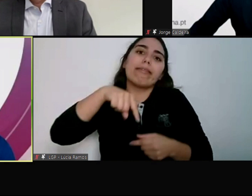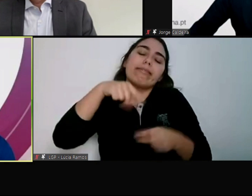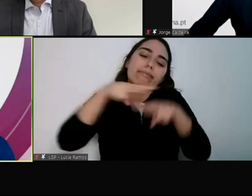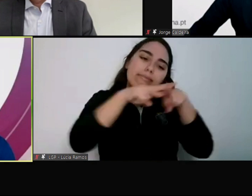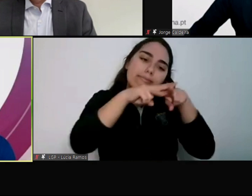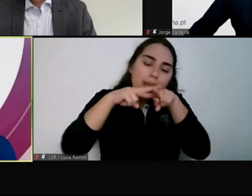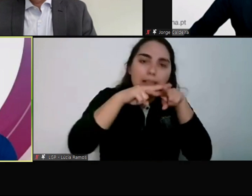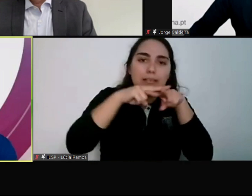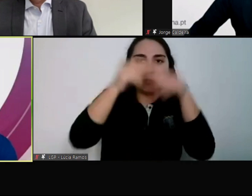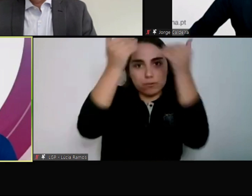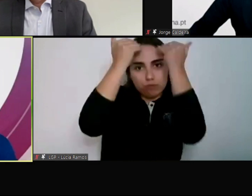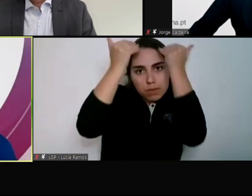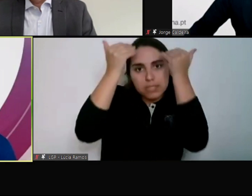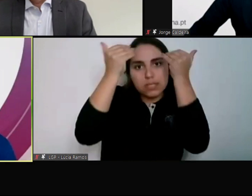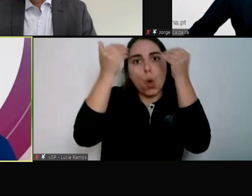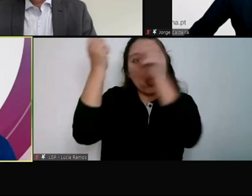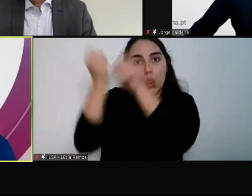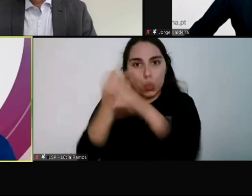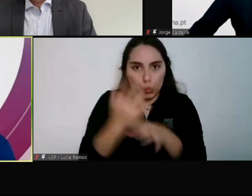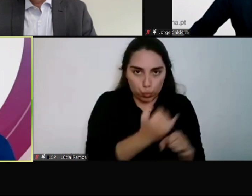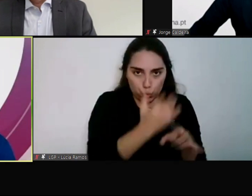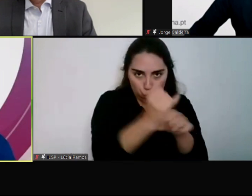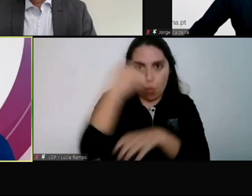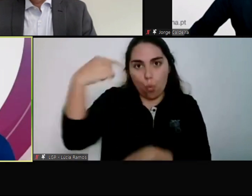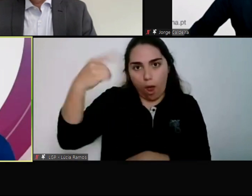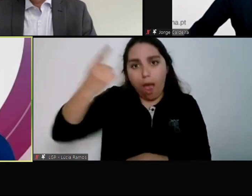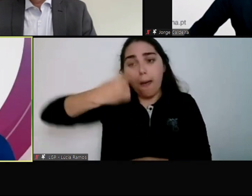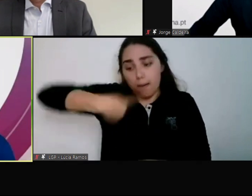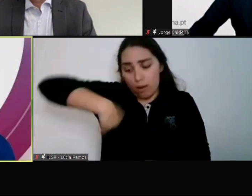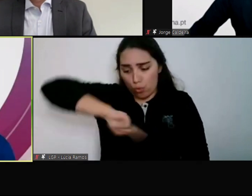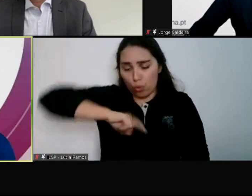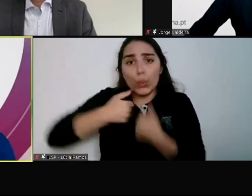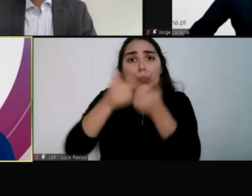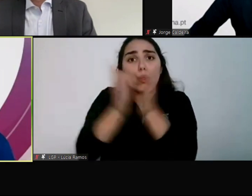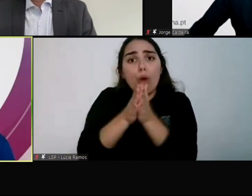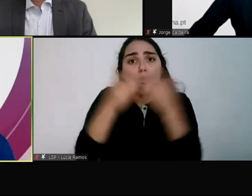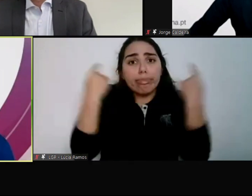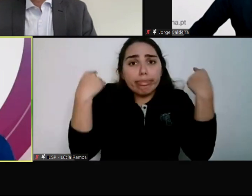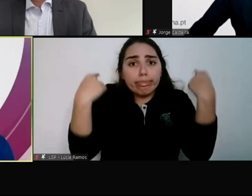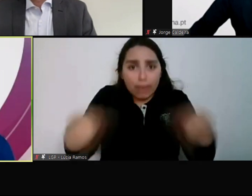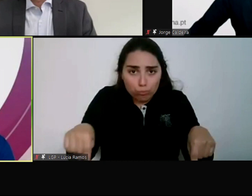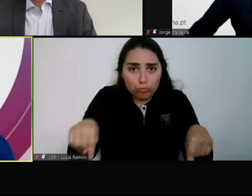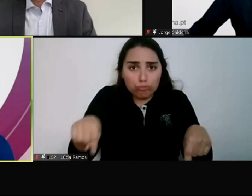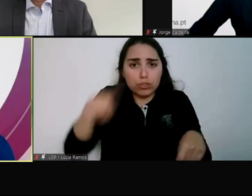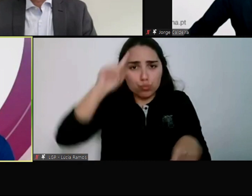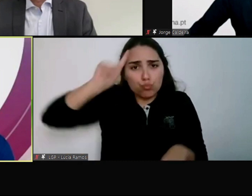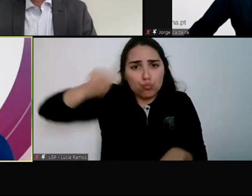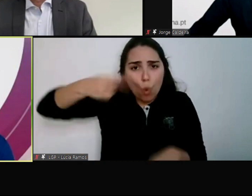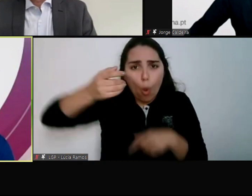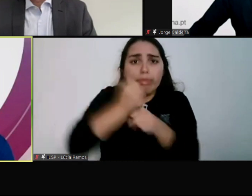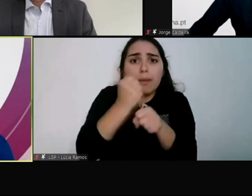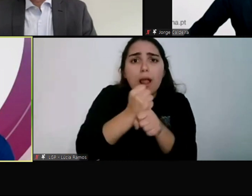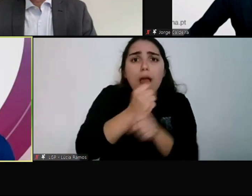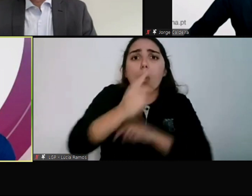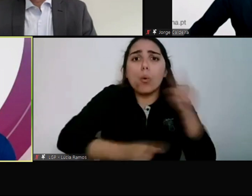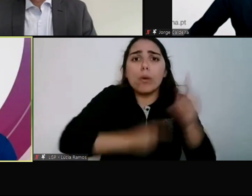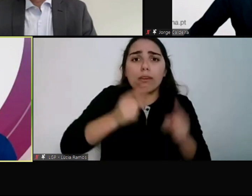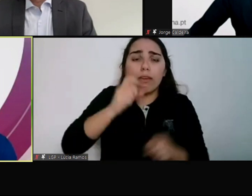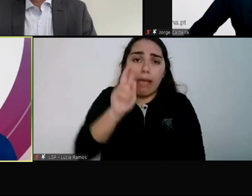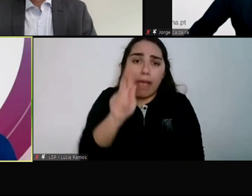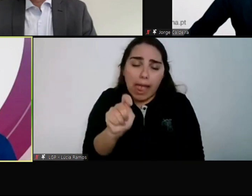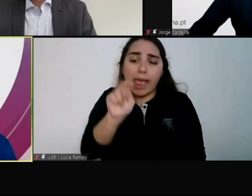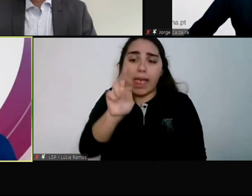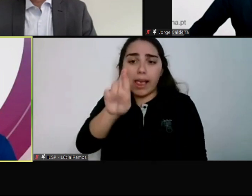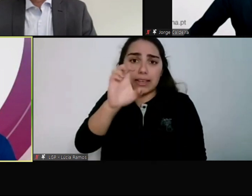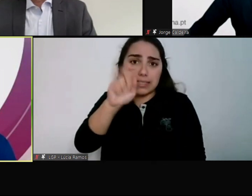em conhecimento, mas também é verdade que todos nós temos nos nossos computadores, e já todos sabemos trabalhar com o Excel e com as folhas de cálculo, e